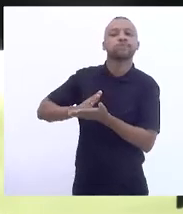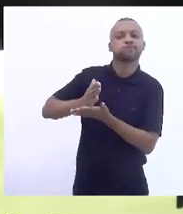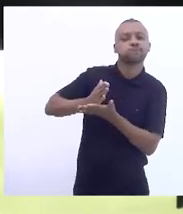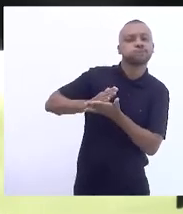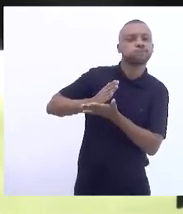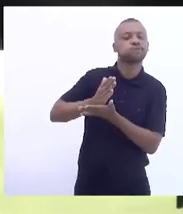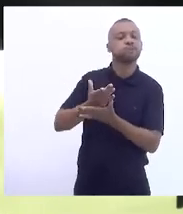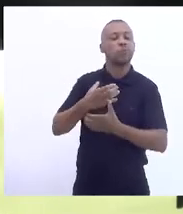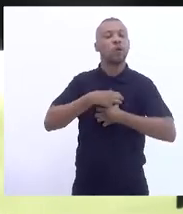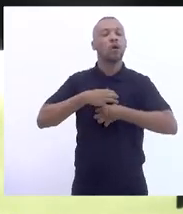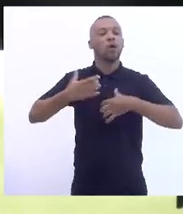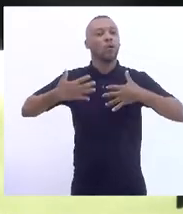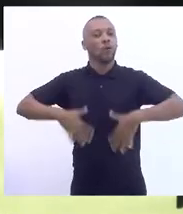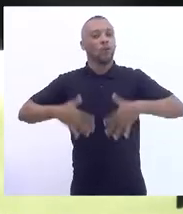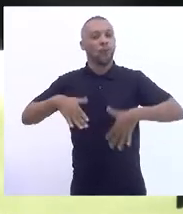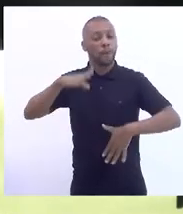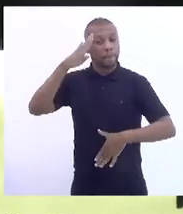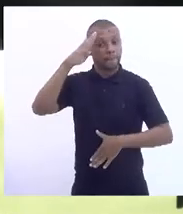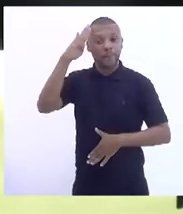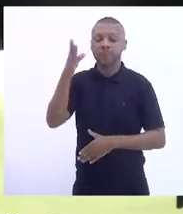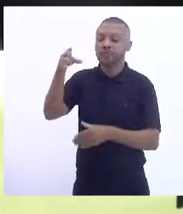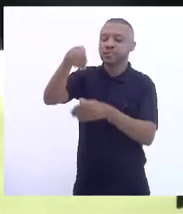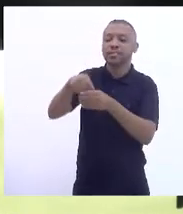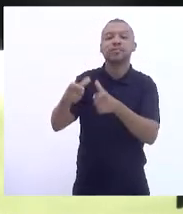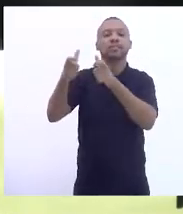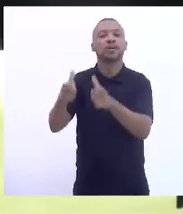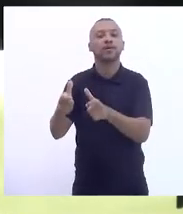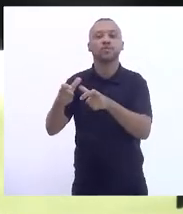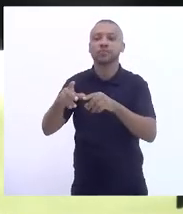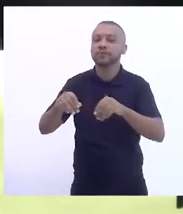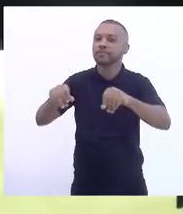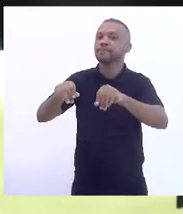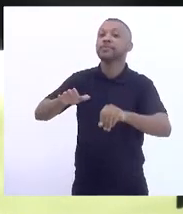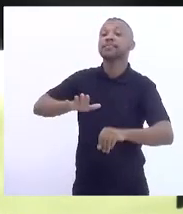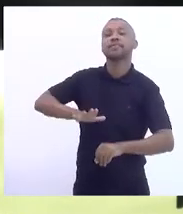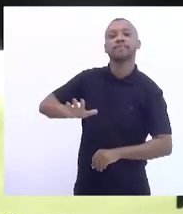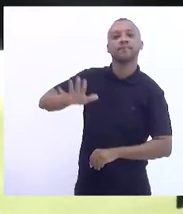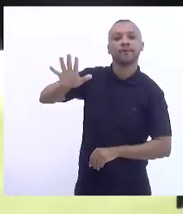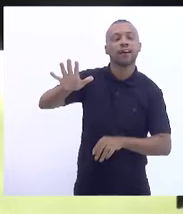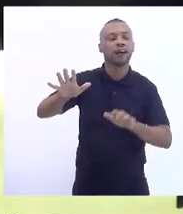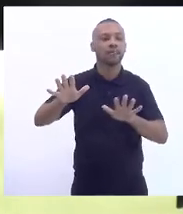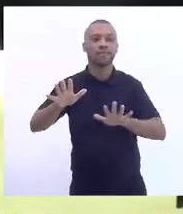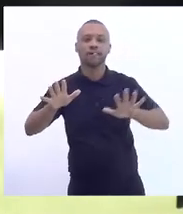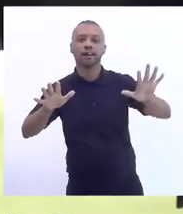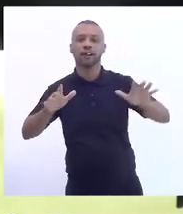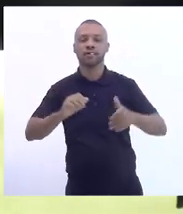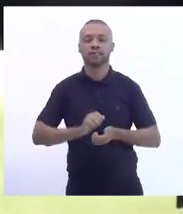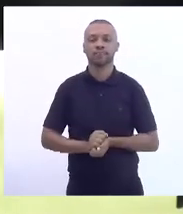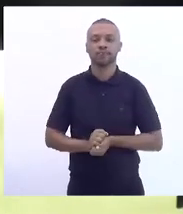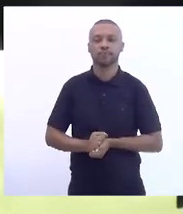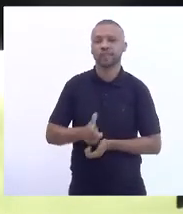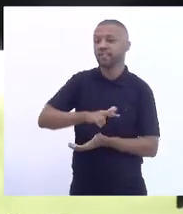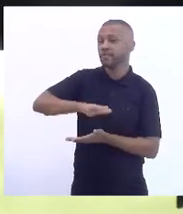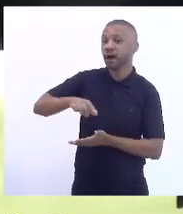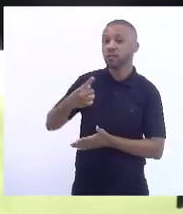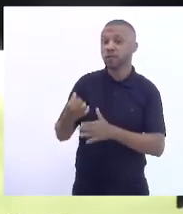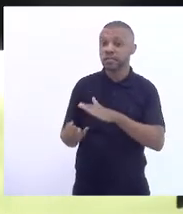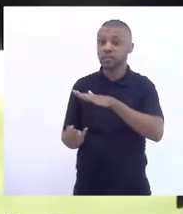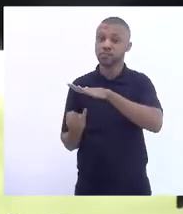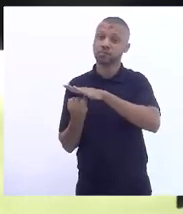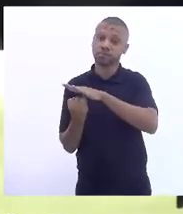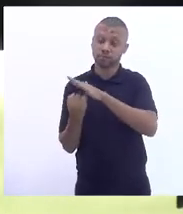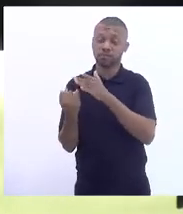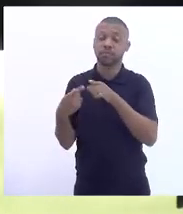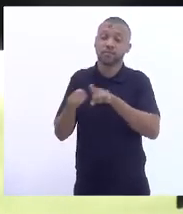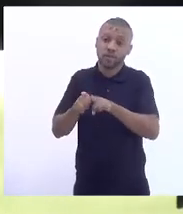é muito grande Principalmente nos territórios de favela e muitas das nossas instituições e